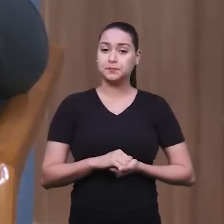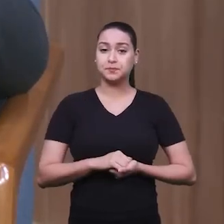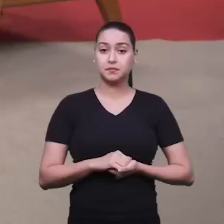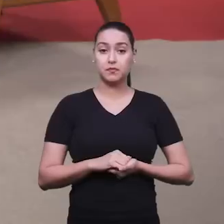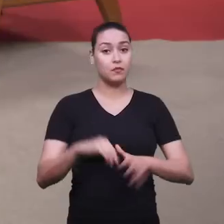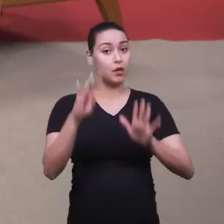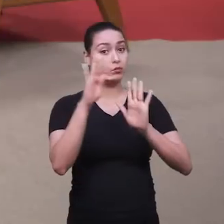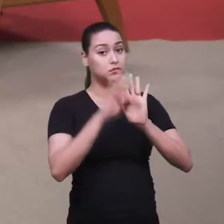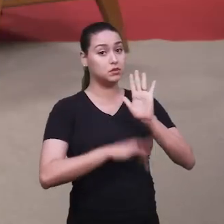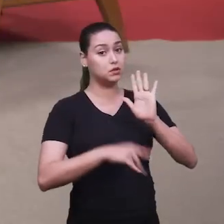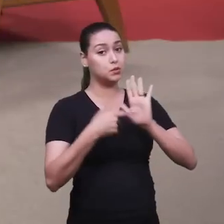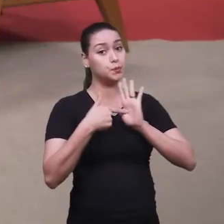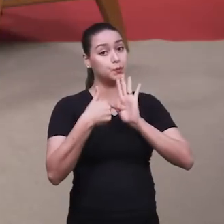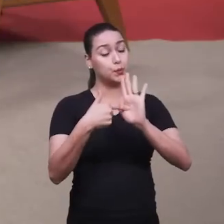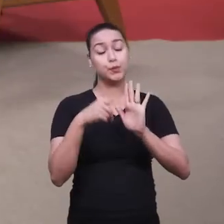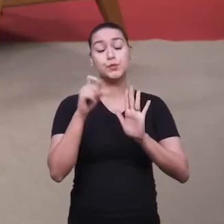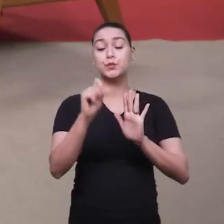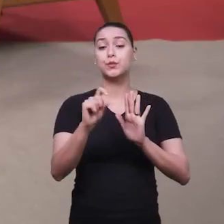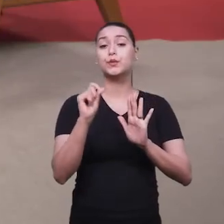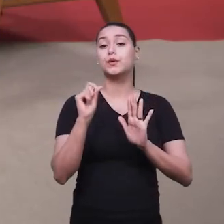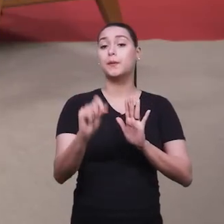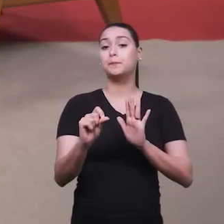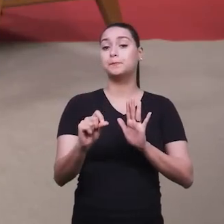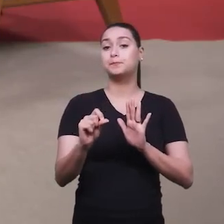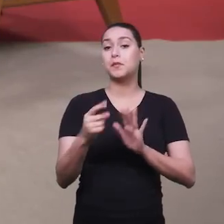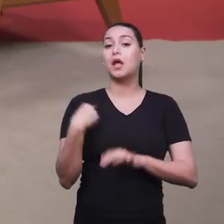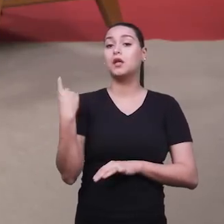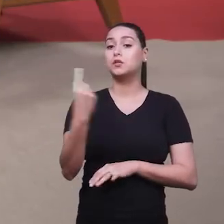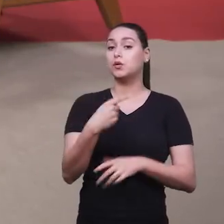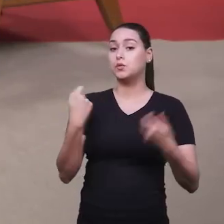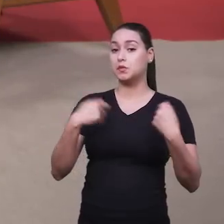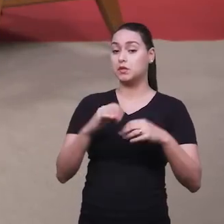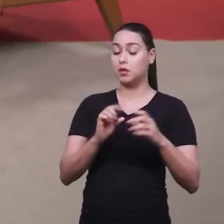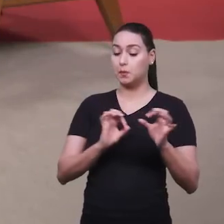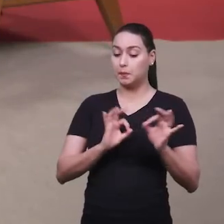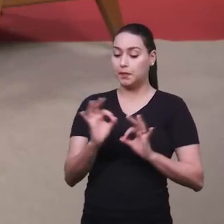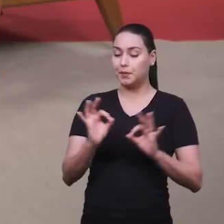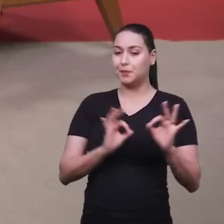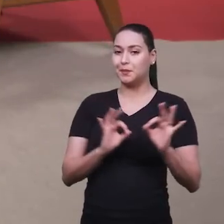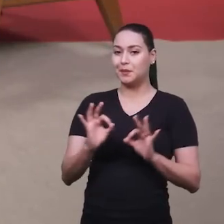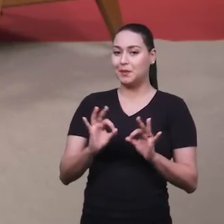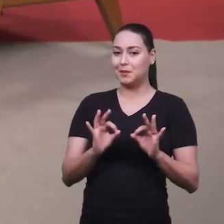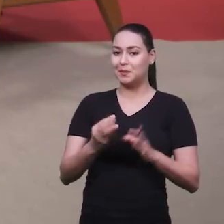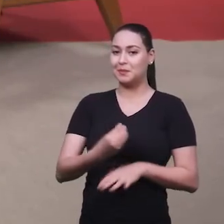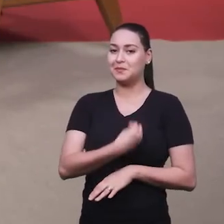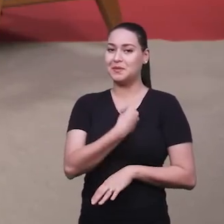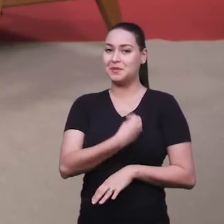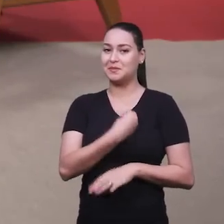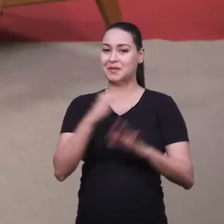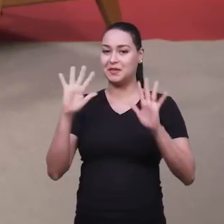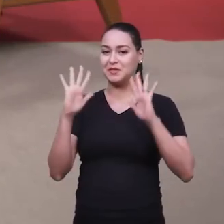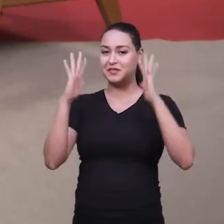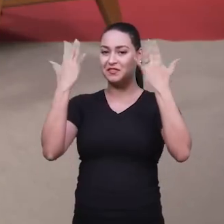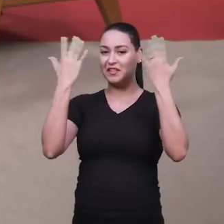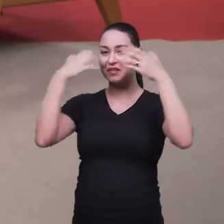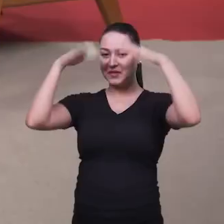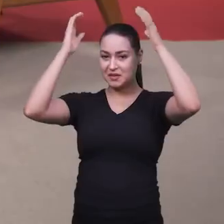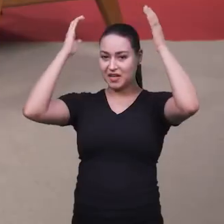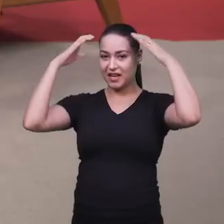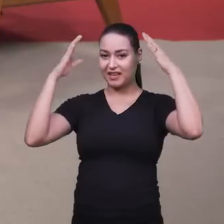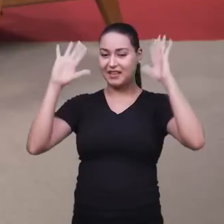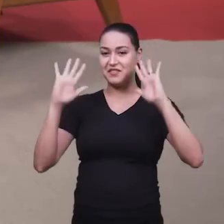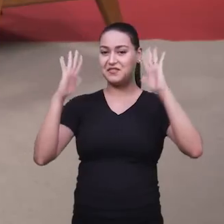permanecer. A lição que esse texto nos traz é que há condições para que participemos da festa do Rei, da